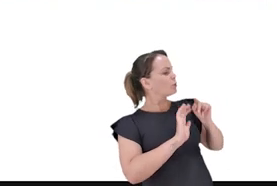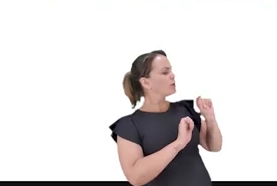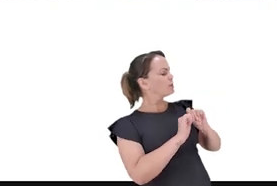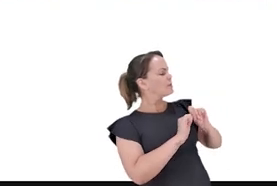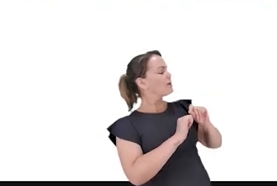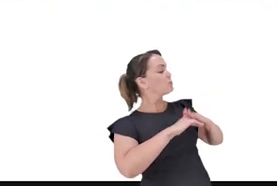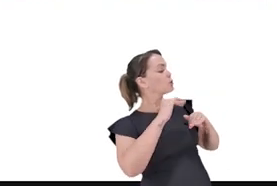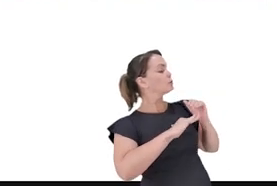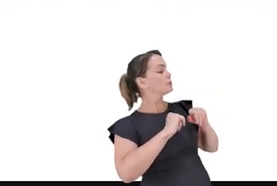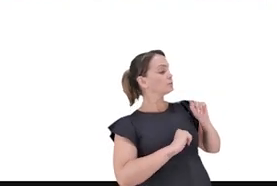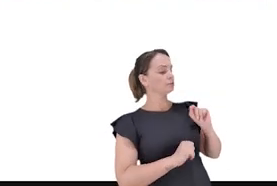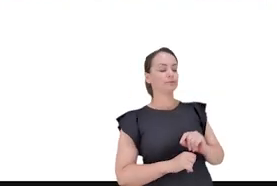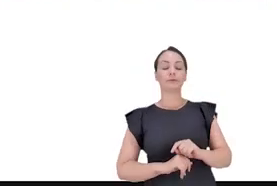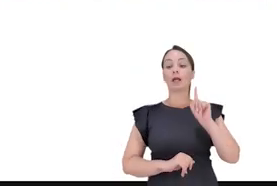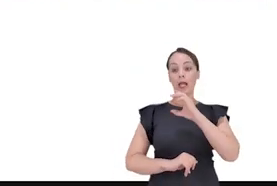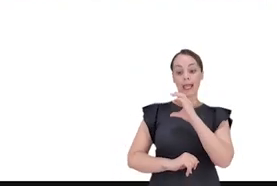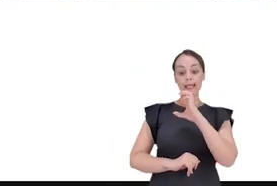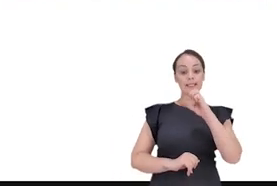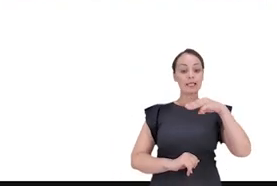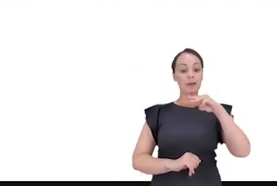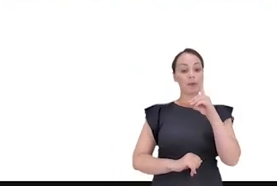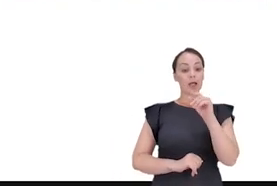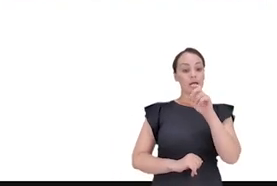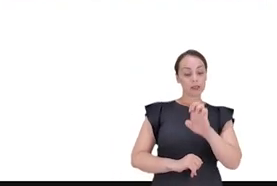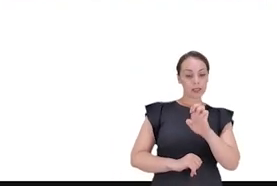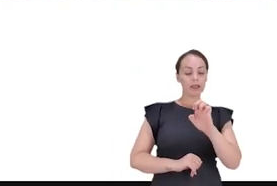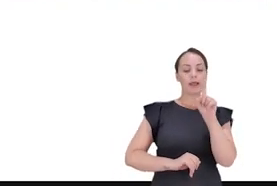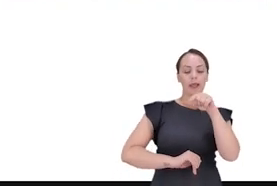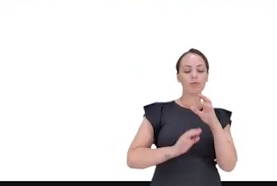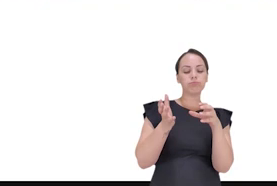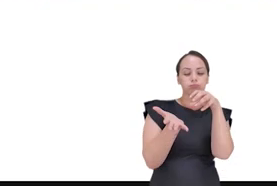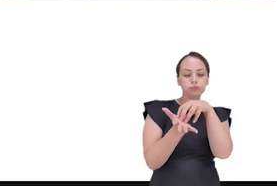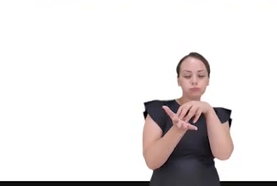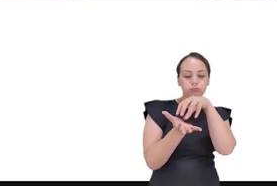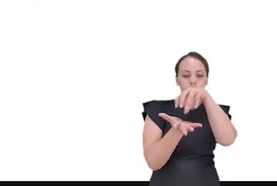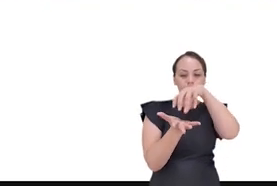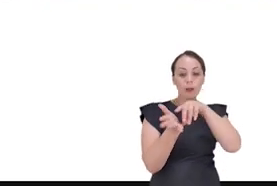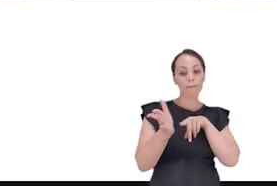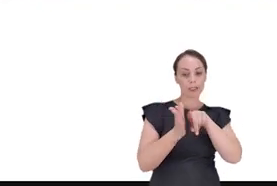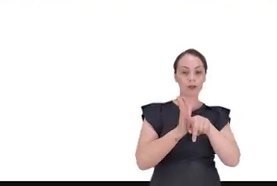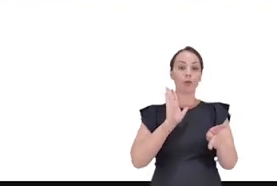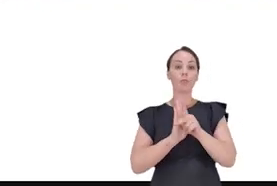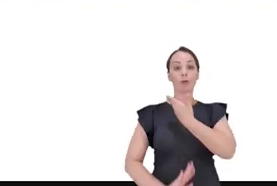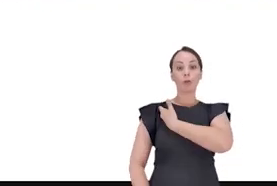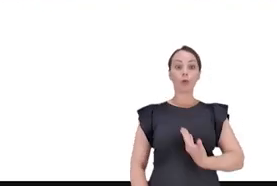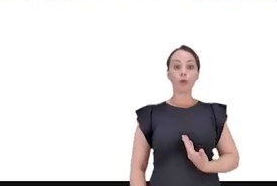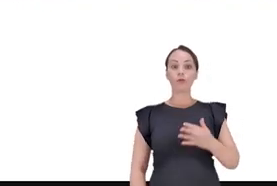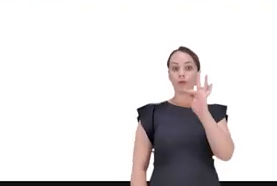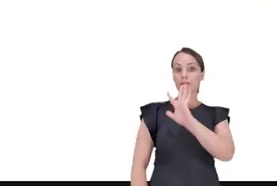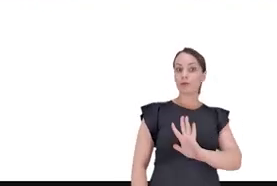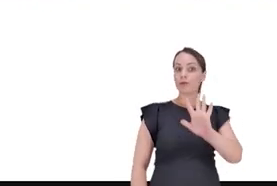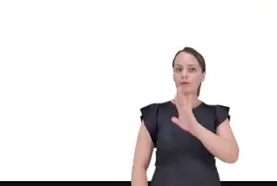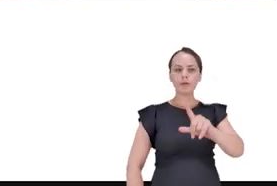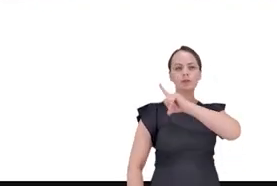aí? O CEMADEM é uma unidade de pesquisa, é um órgão, né, do governo federal, em que